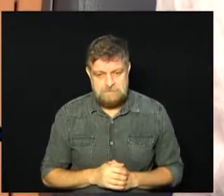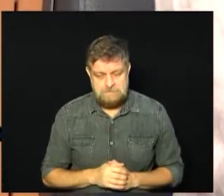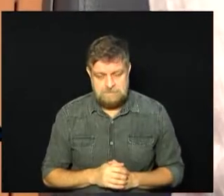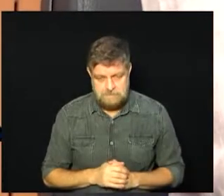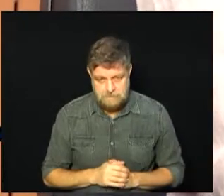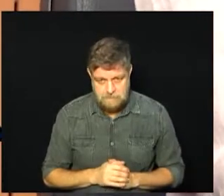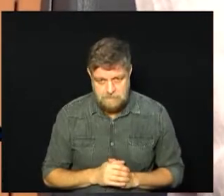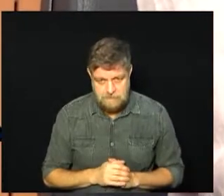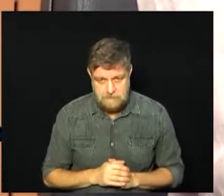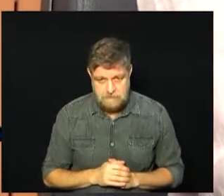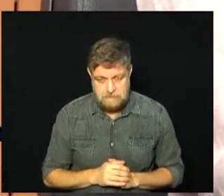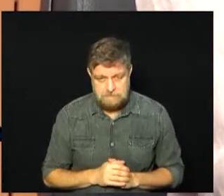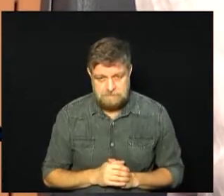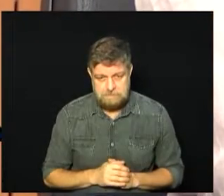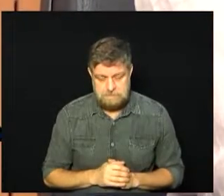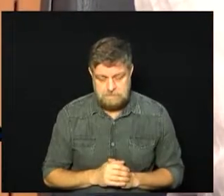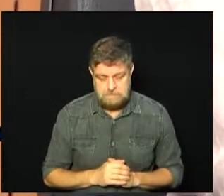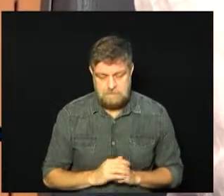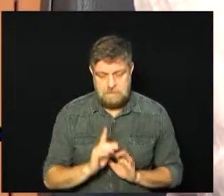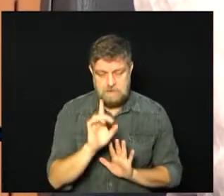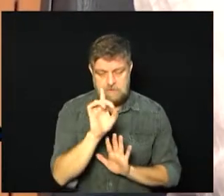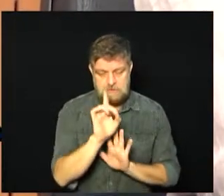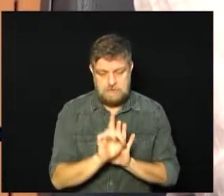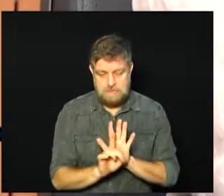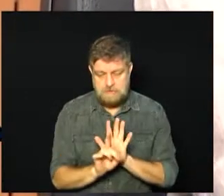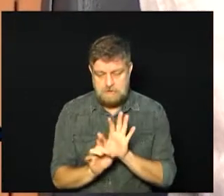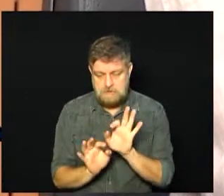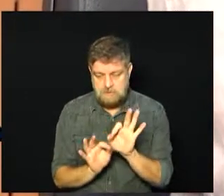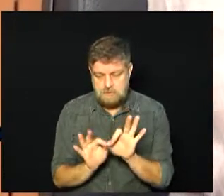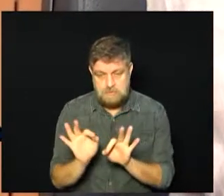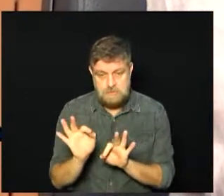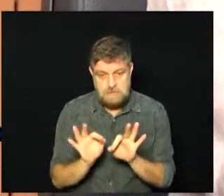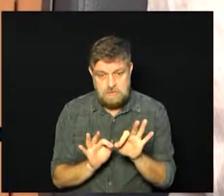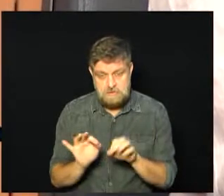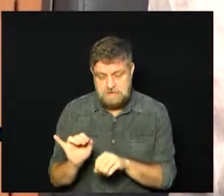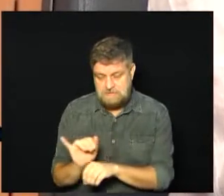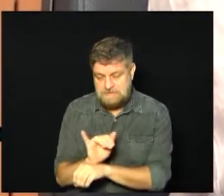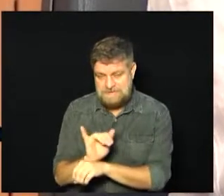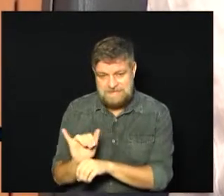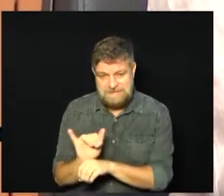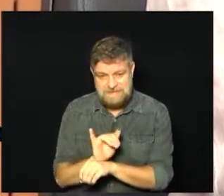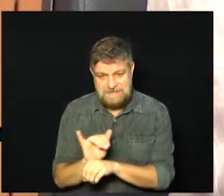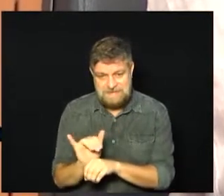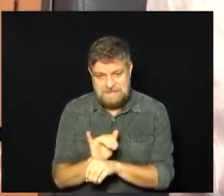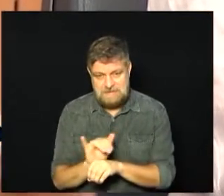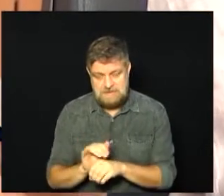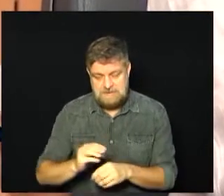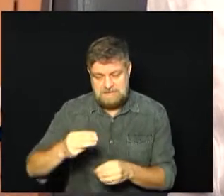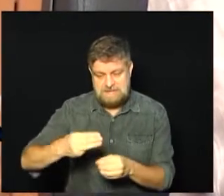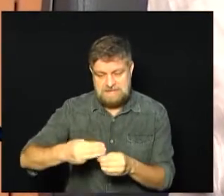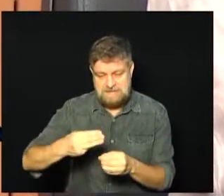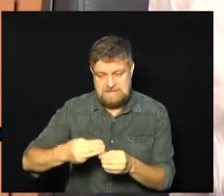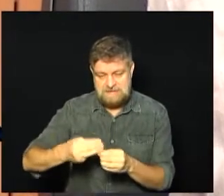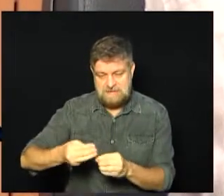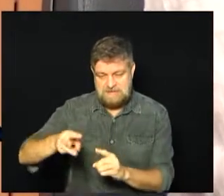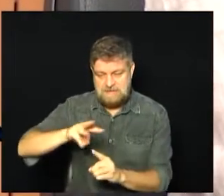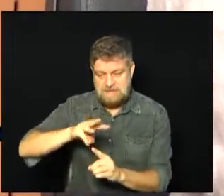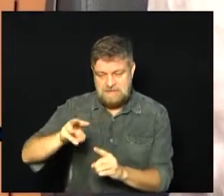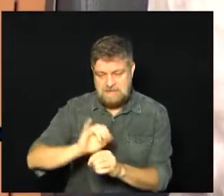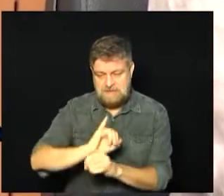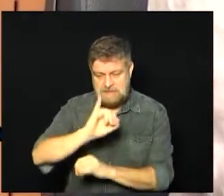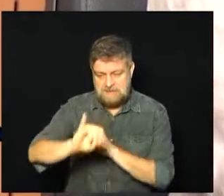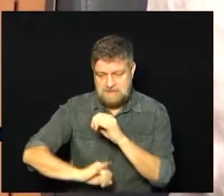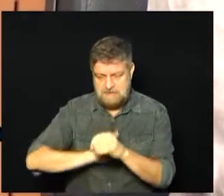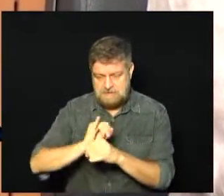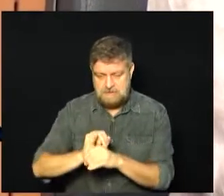Fitzner, diretora de Projetos Estratégicos e Cidade Inteligente da INDEC, a